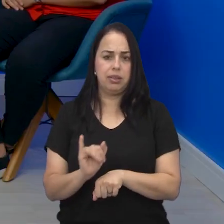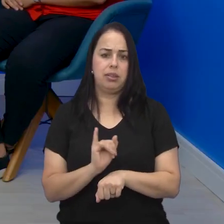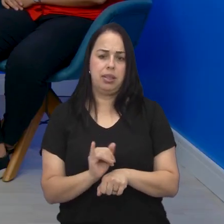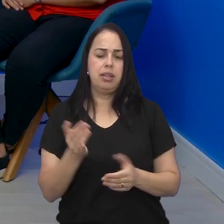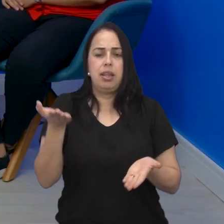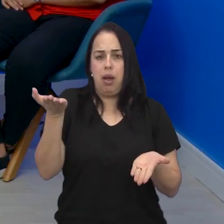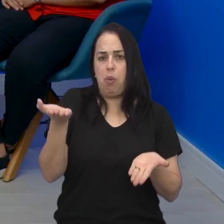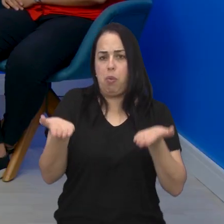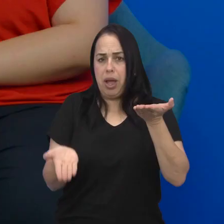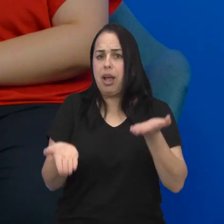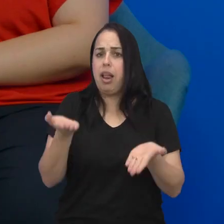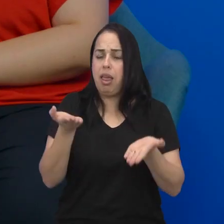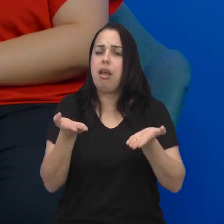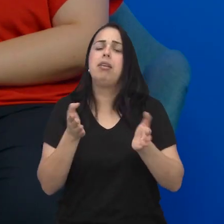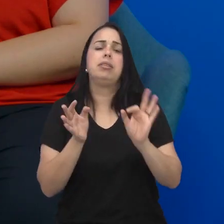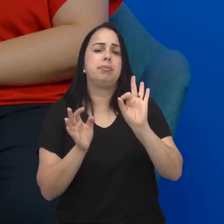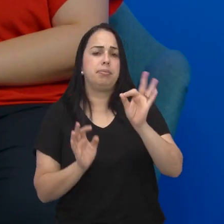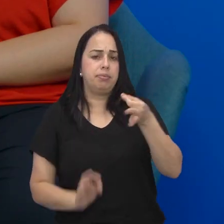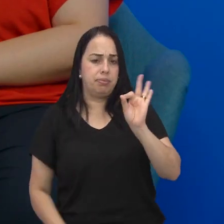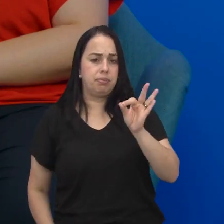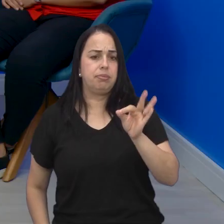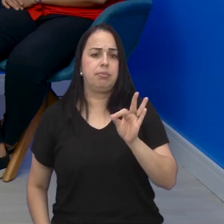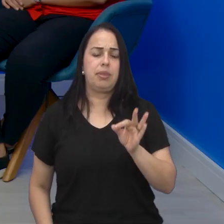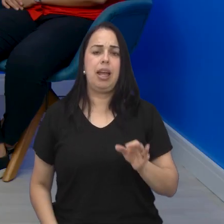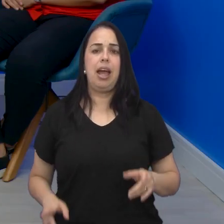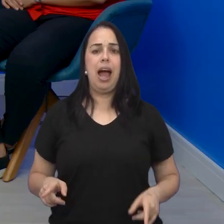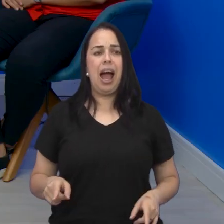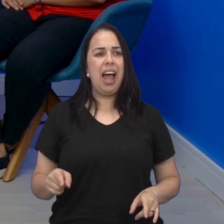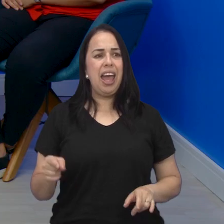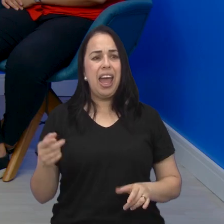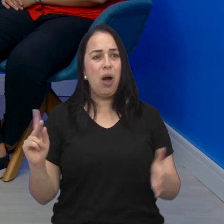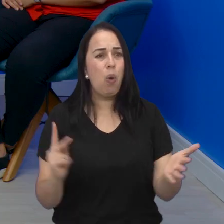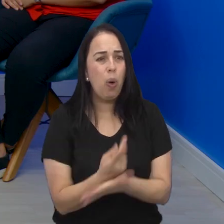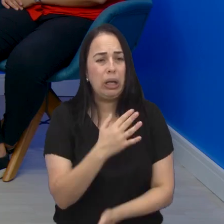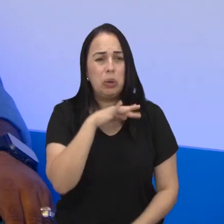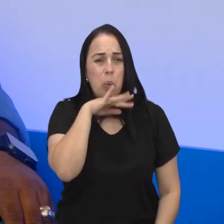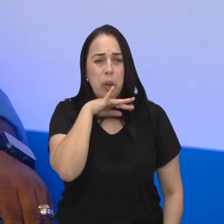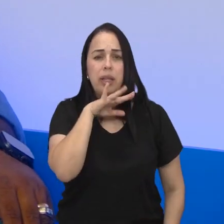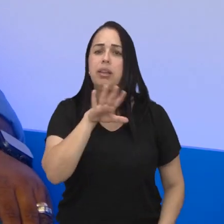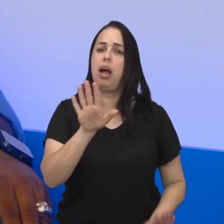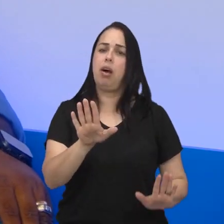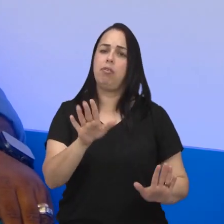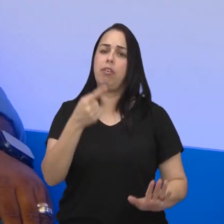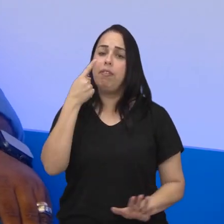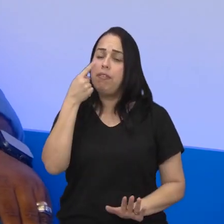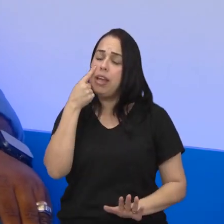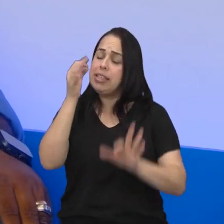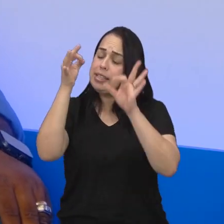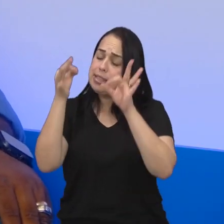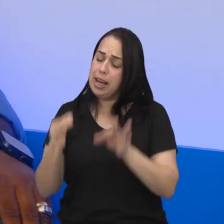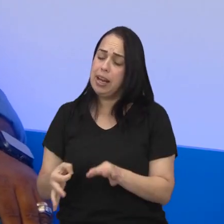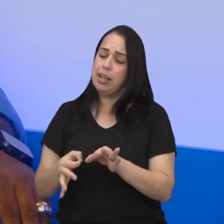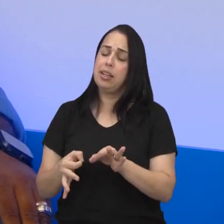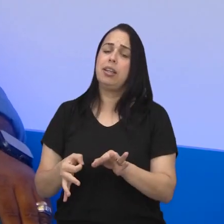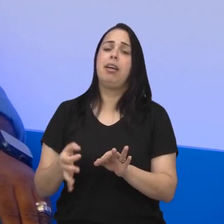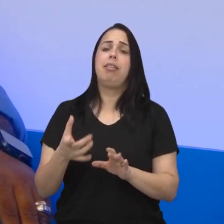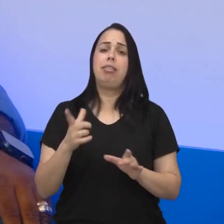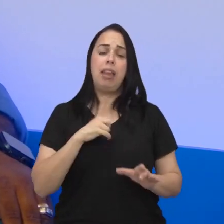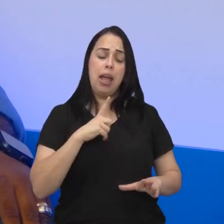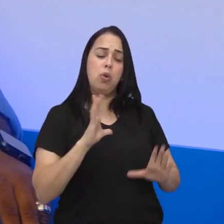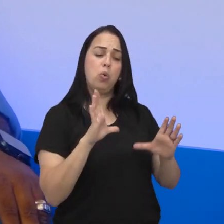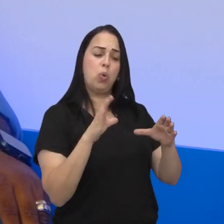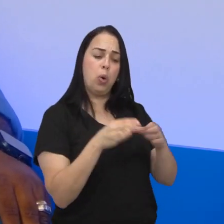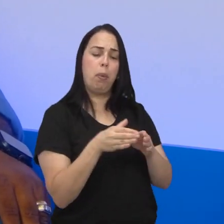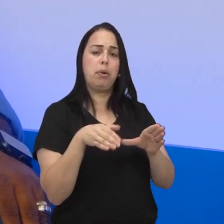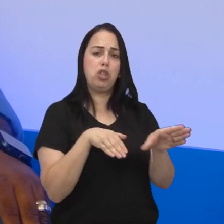Existem ferramentas. Ao ponto de encontrar ferramentas nesse sentido. Exatamente. Antes de eu falar, poxa, esse é ruim. Não, calma aí, vamos ver como está sendo feito. Existe